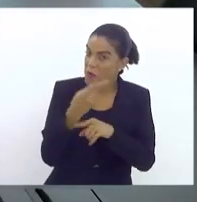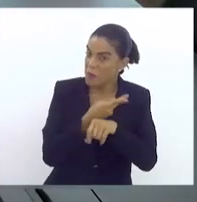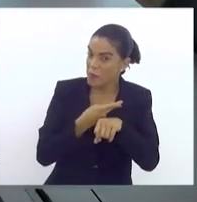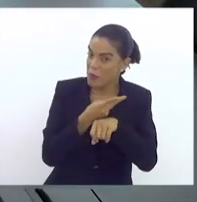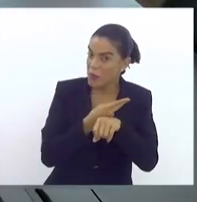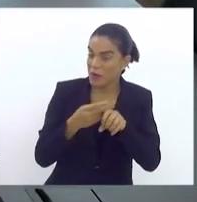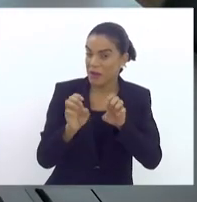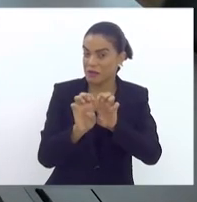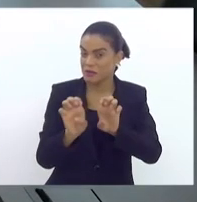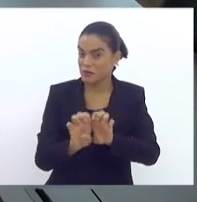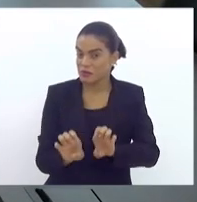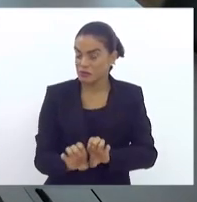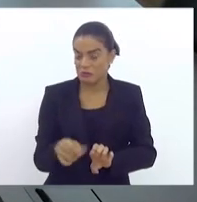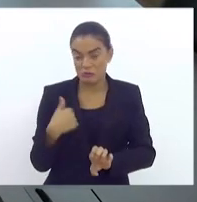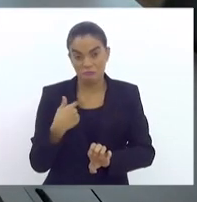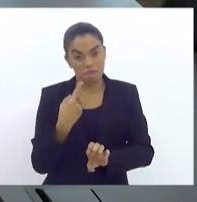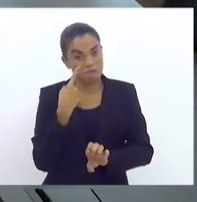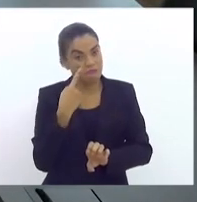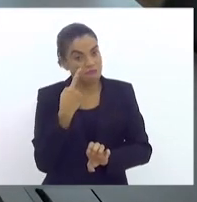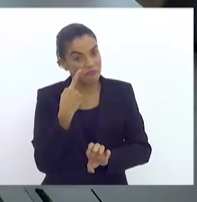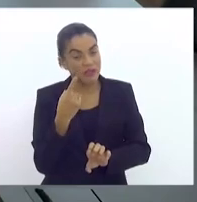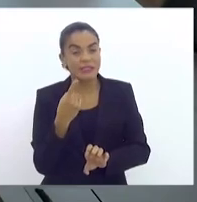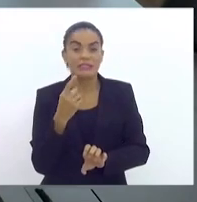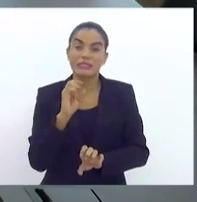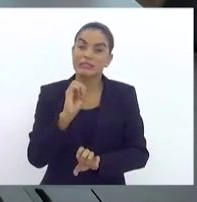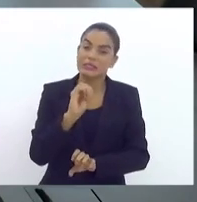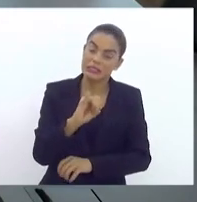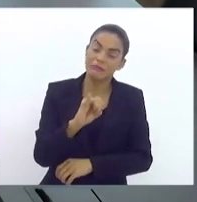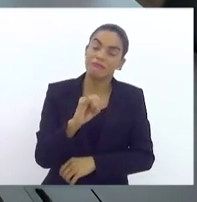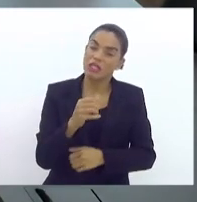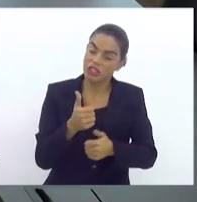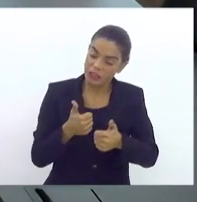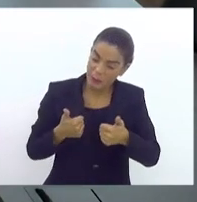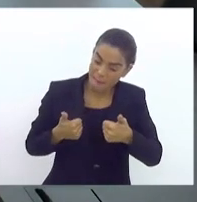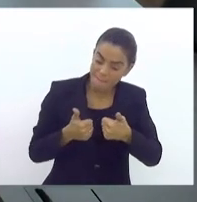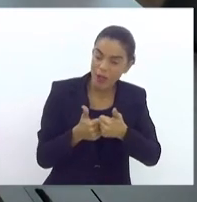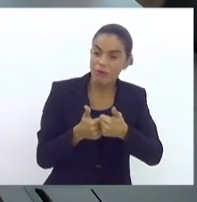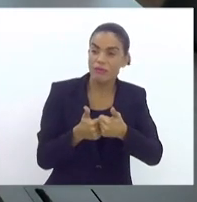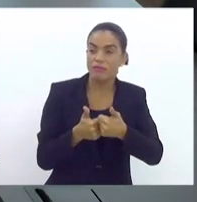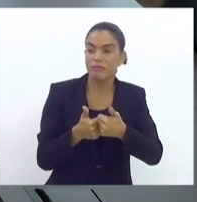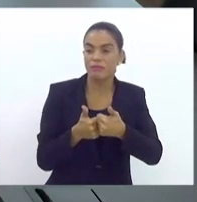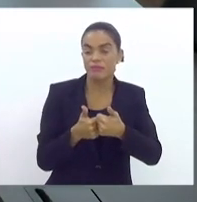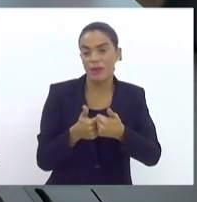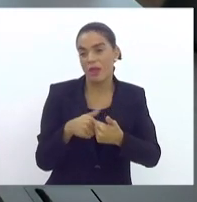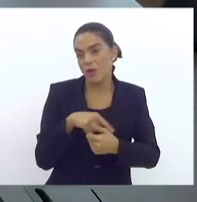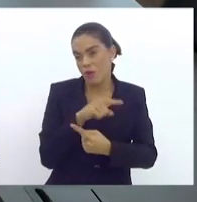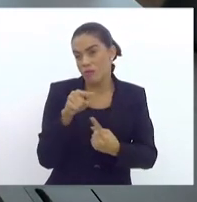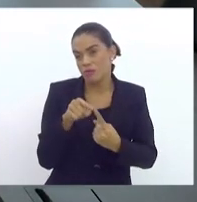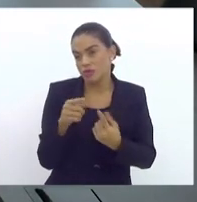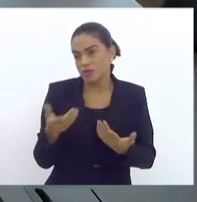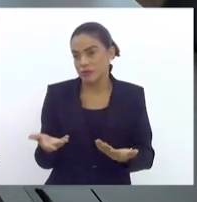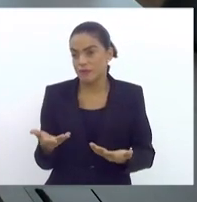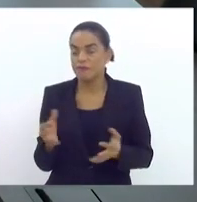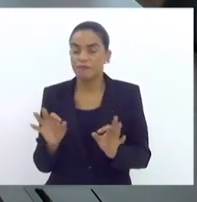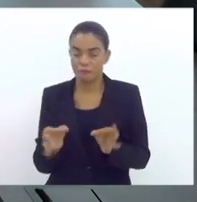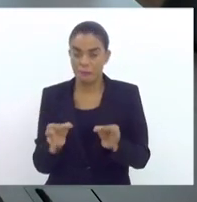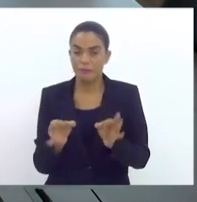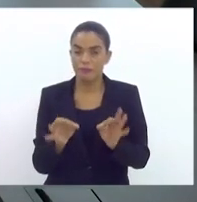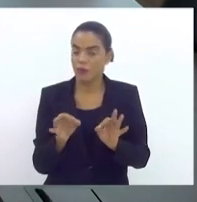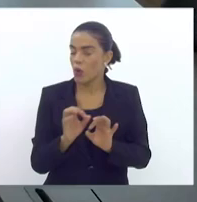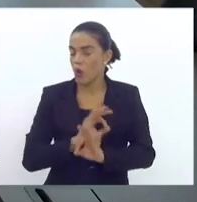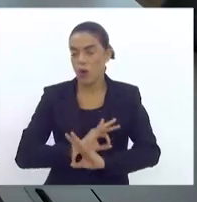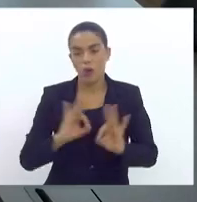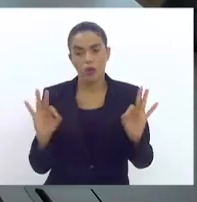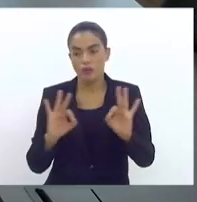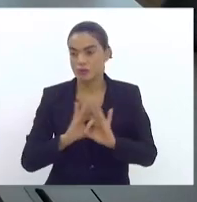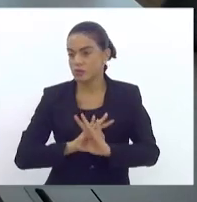a estrutura pra gente se aproximar mesmo né para construir pontes que é isso que a gente quer mas é exatamente ótimo